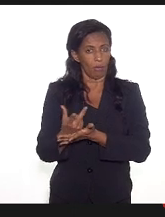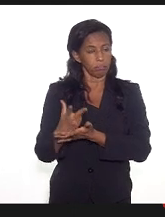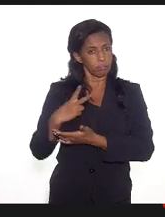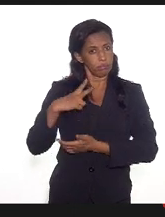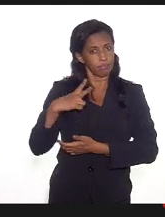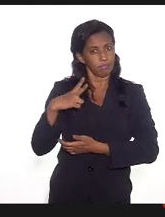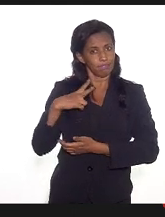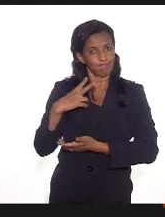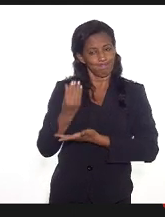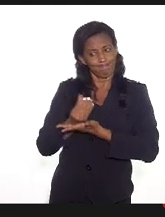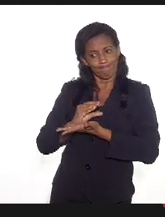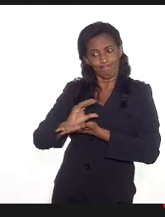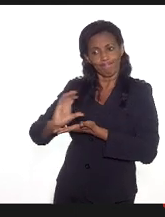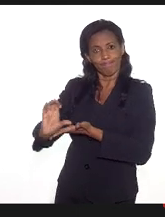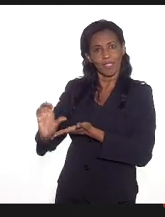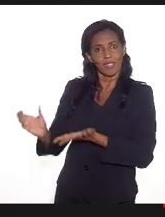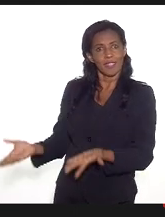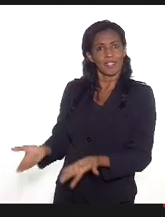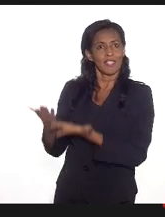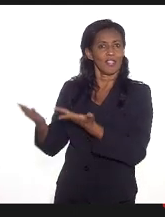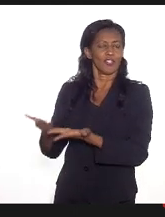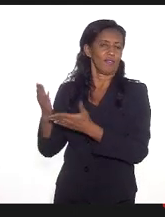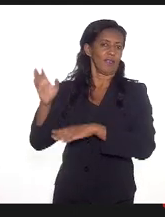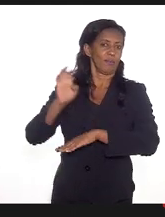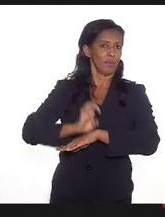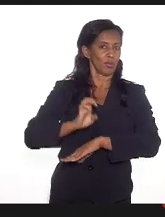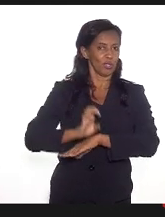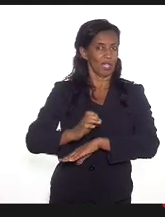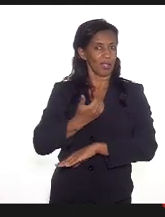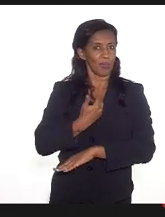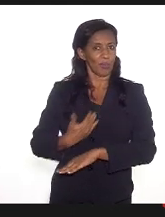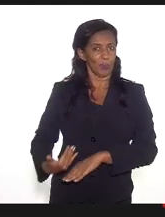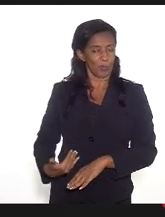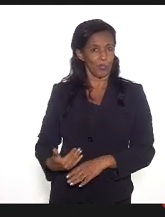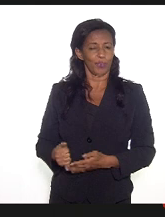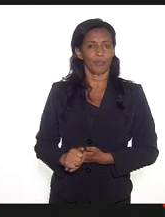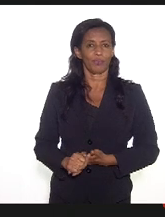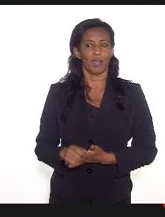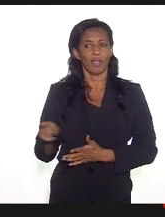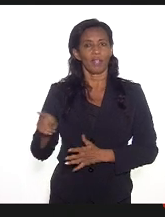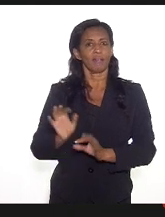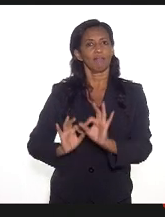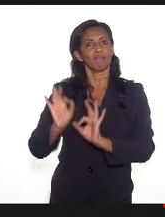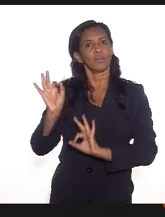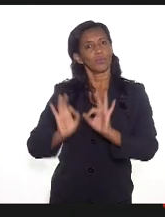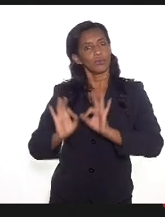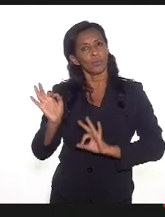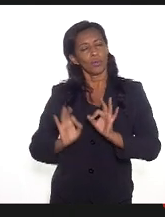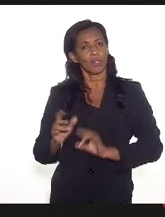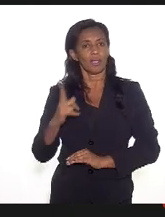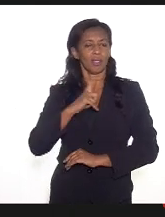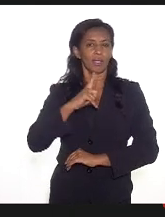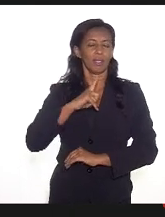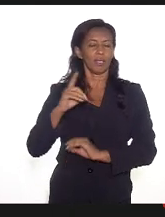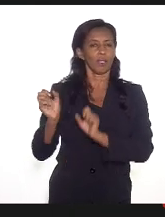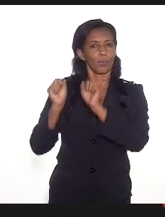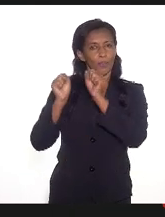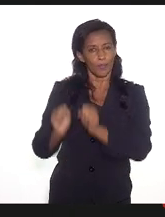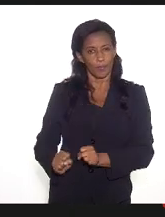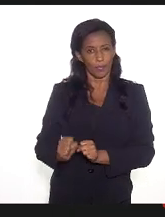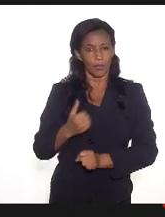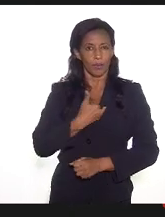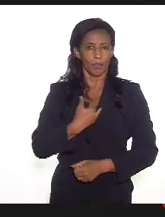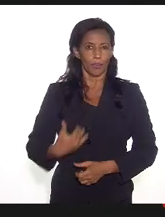devidamente incentivado pelo Estado, pelo poder público, ele deve se organizar e obter no poder público